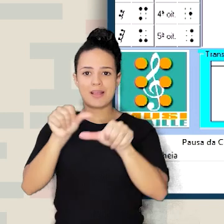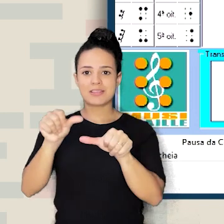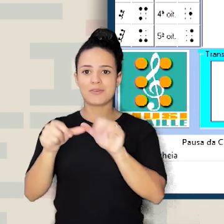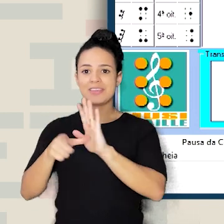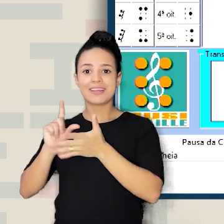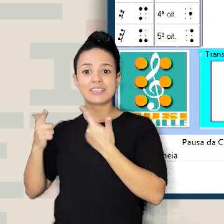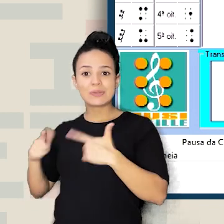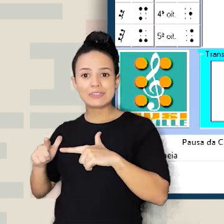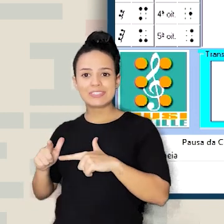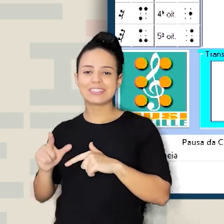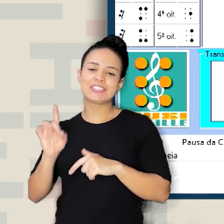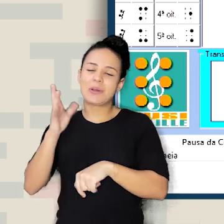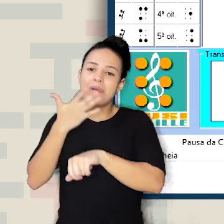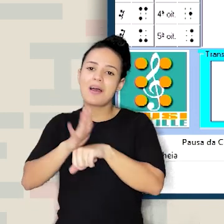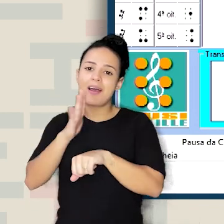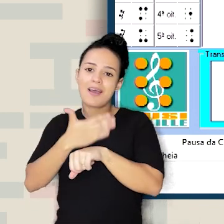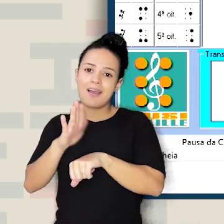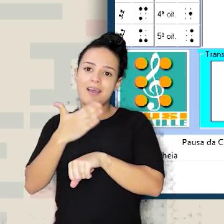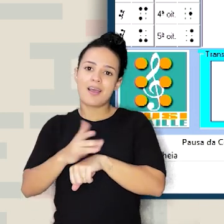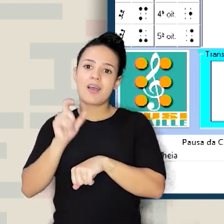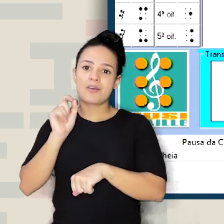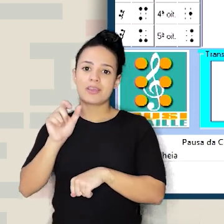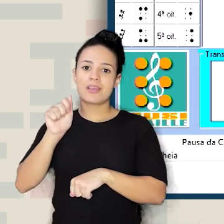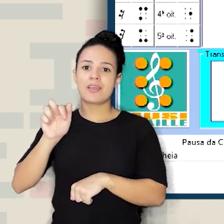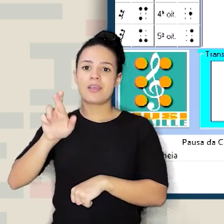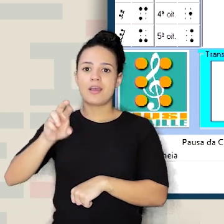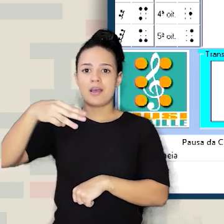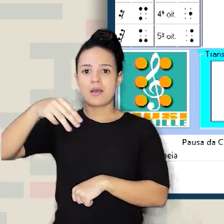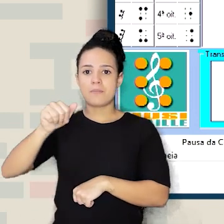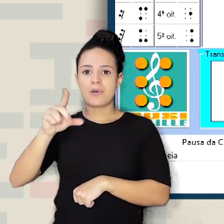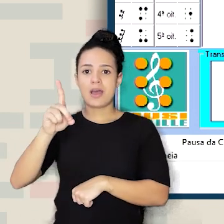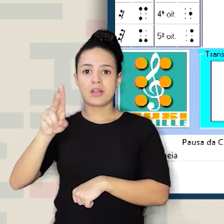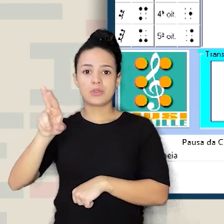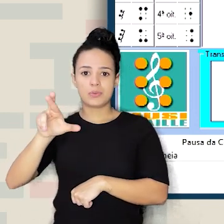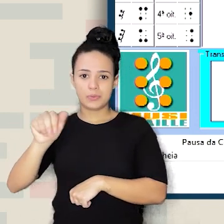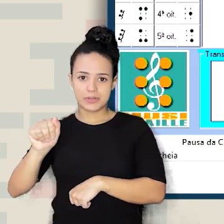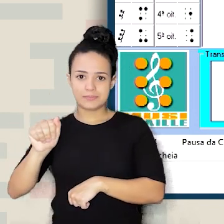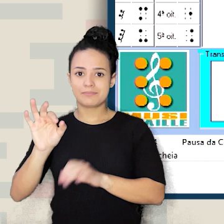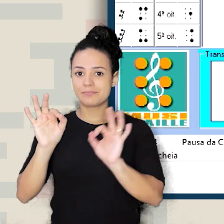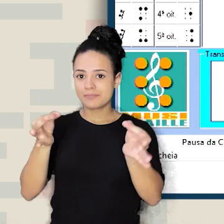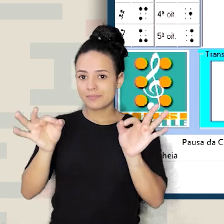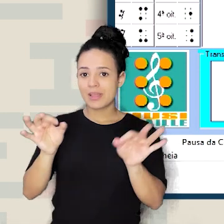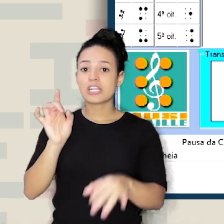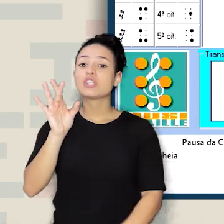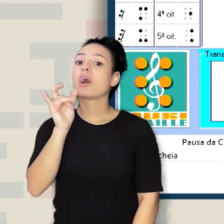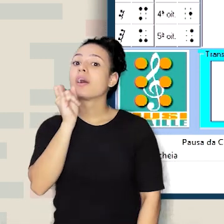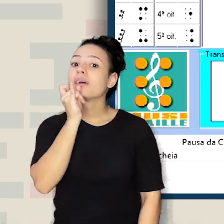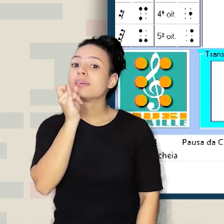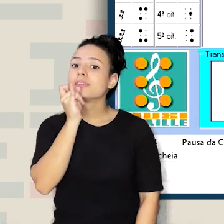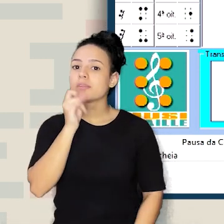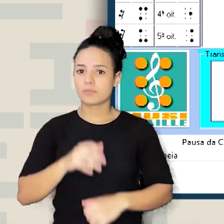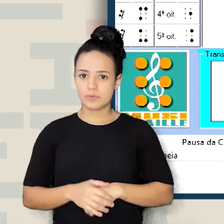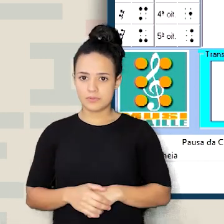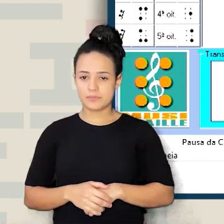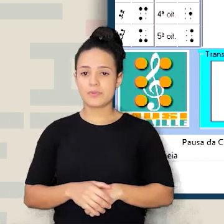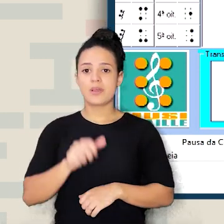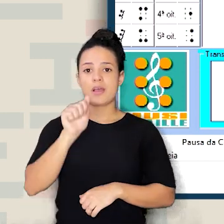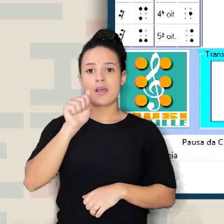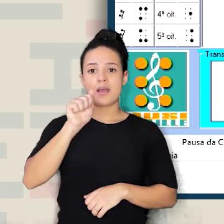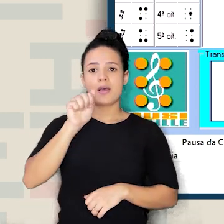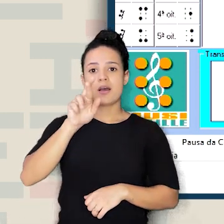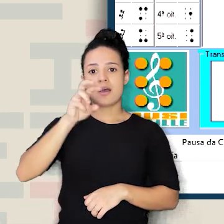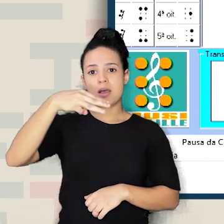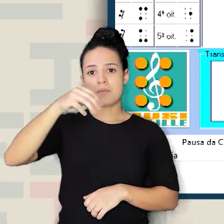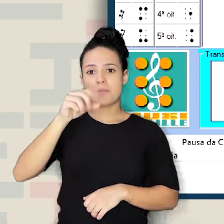Pronto. Lembra de uma coisa, né? A gente colocou um sinal de alteração que no caso não tinha, só para a gente exercitar a armadura de clave, tá